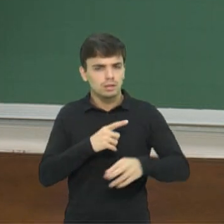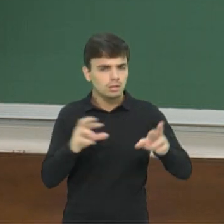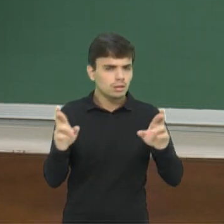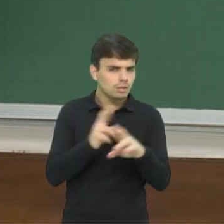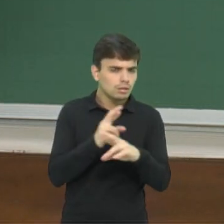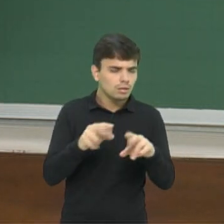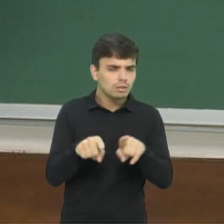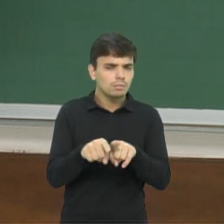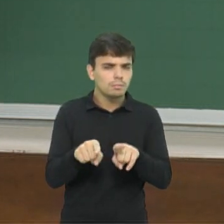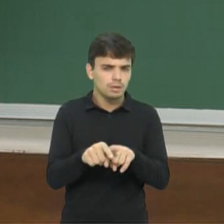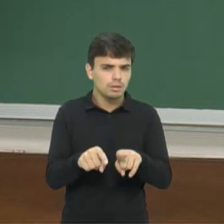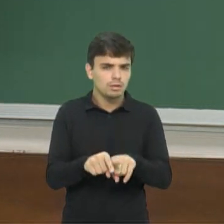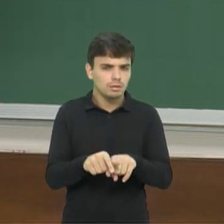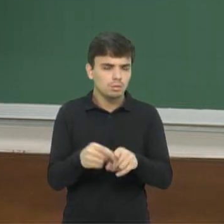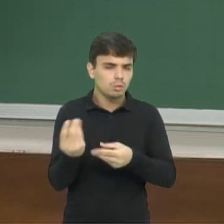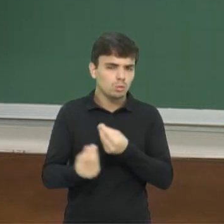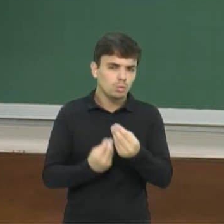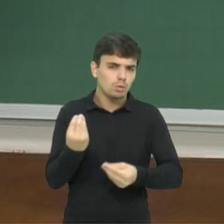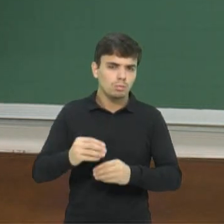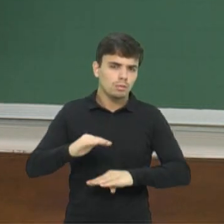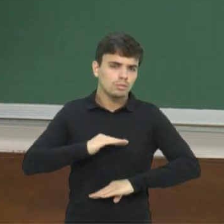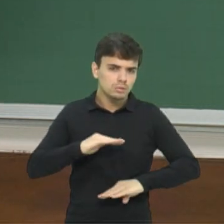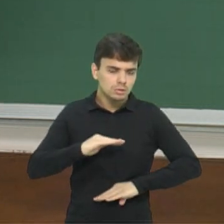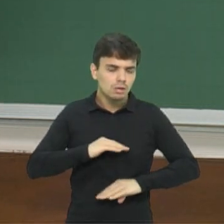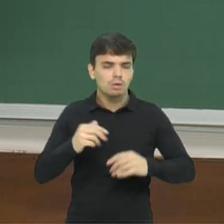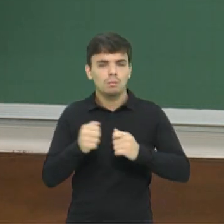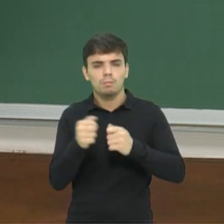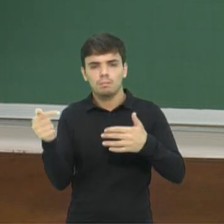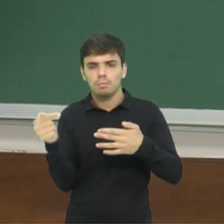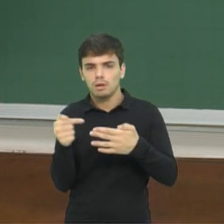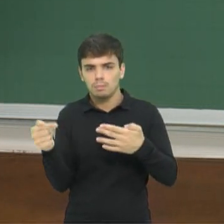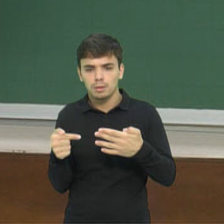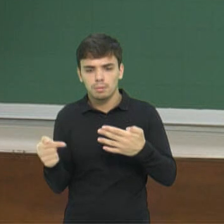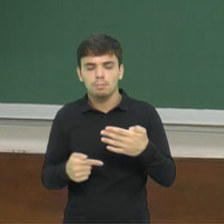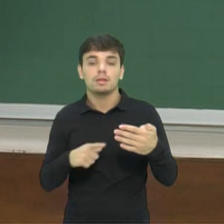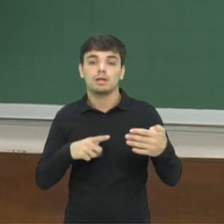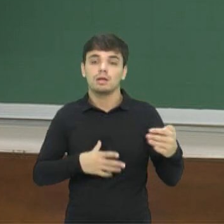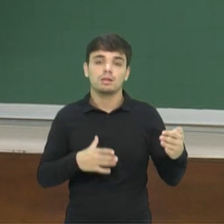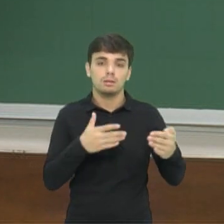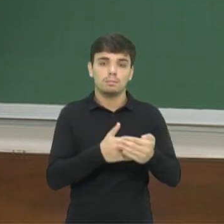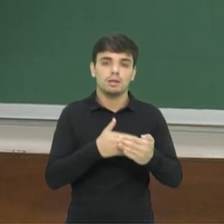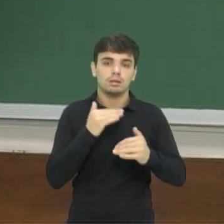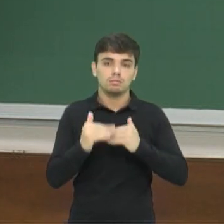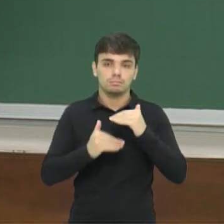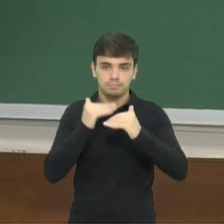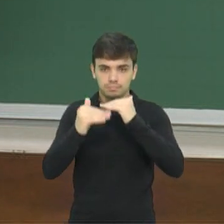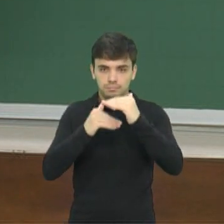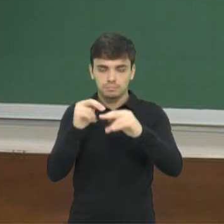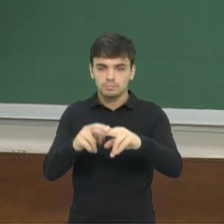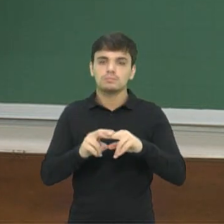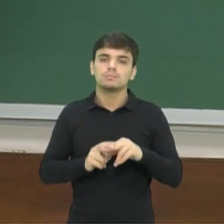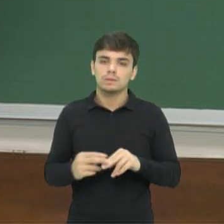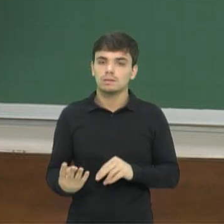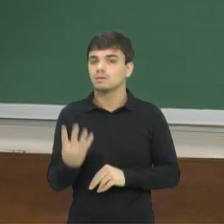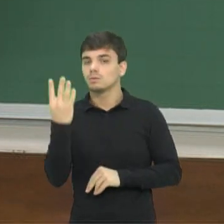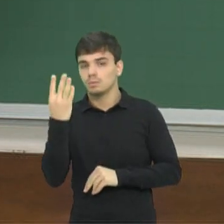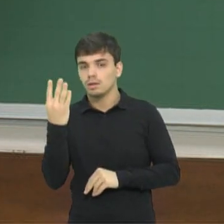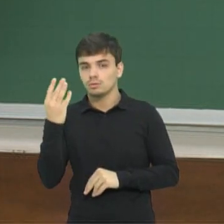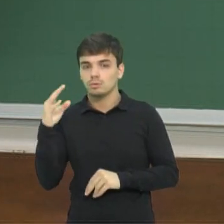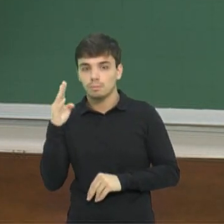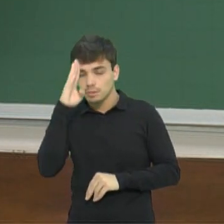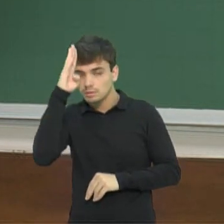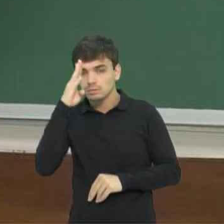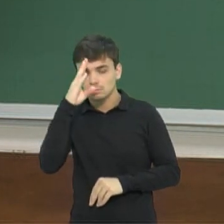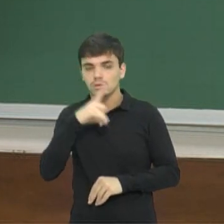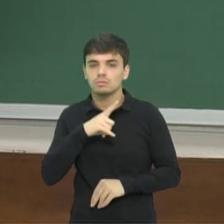predadores, a quantidade de recurso. Então, tudo isso também acaba limitando esse crescimento, Tá? Então, além desses 4 fatores principais,